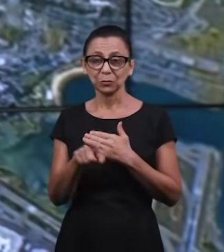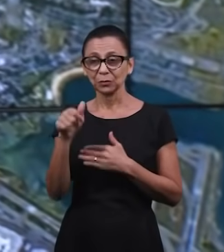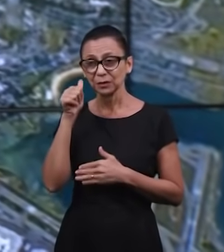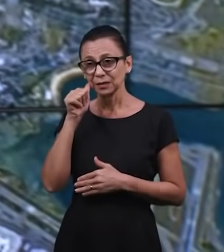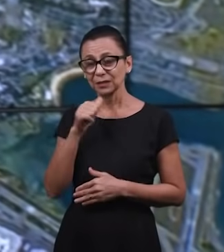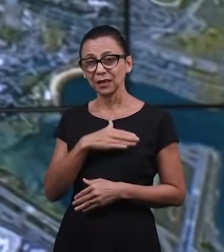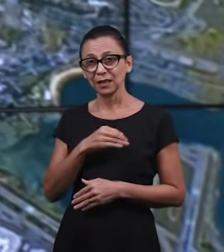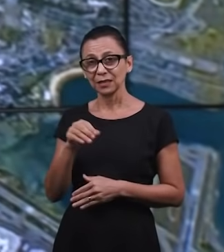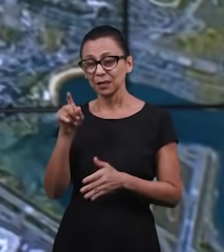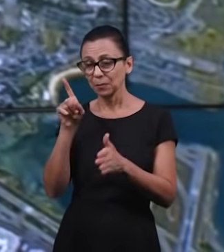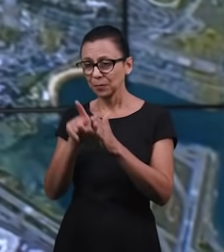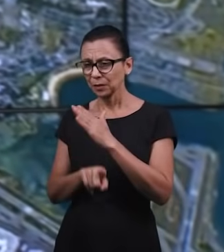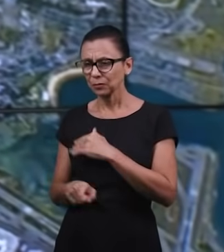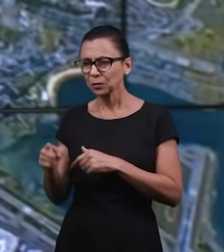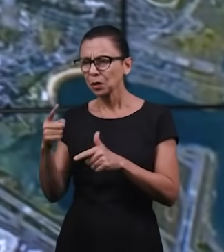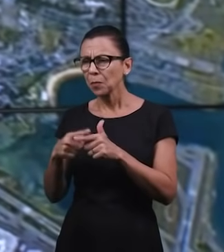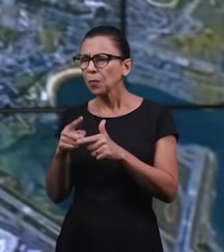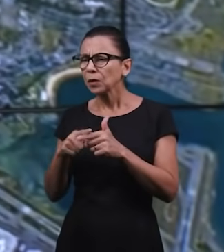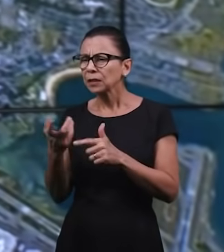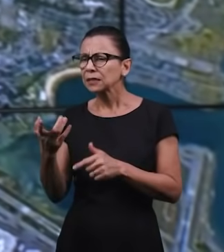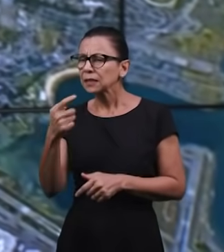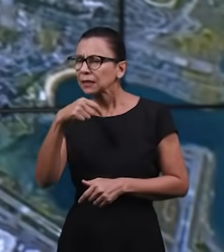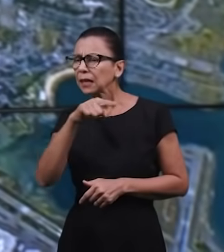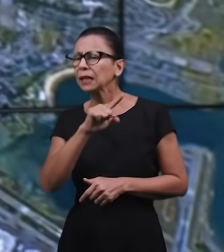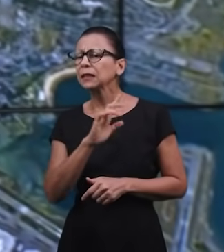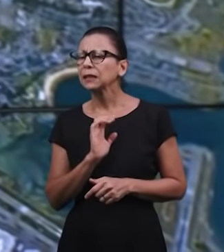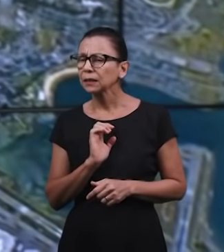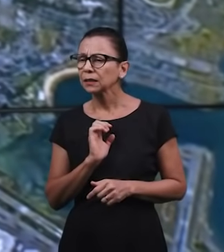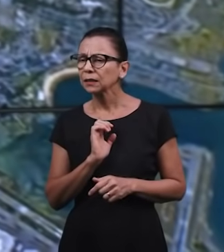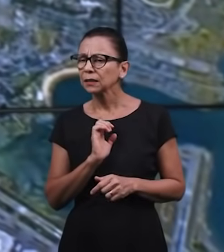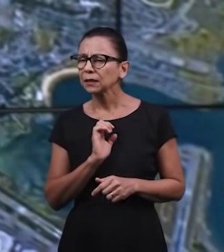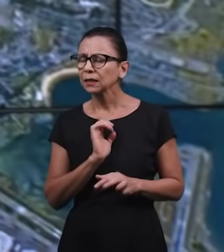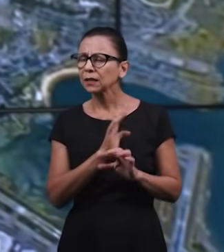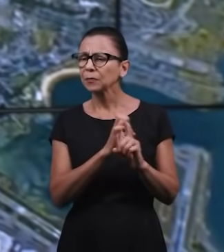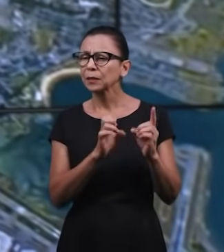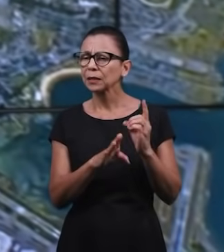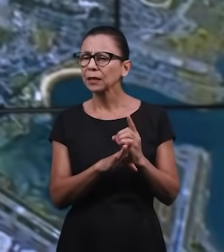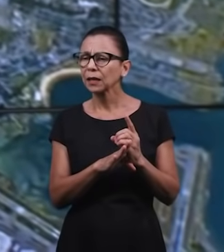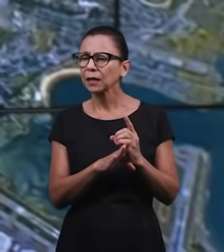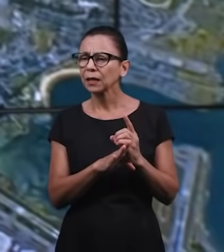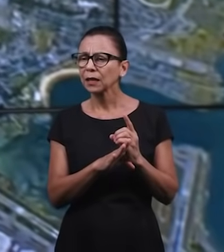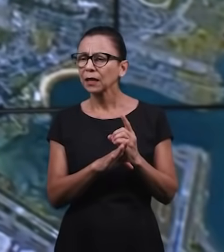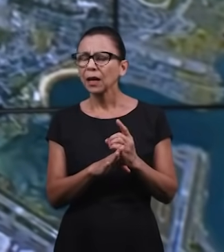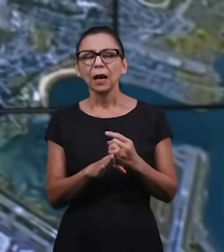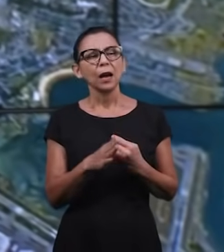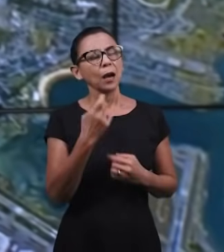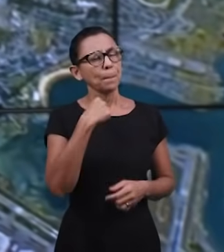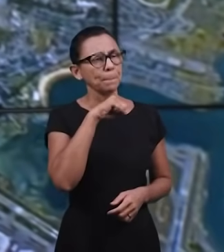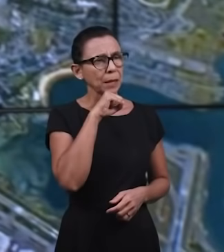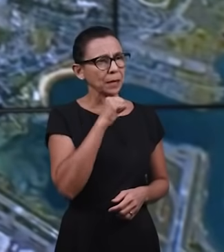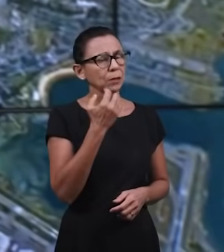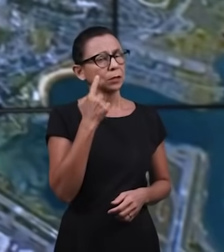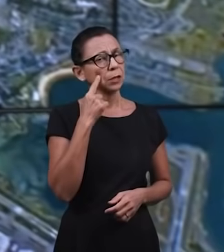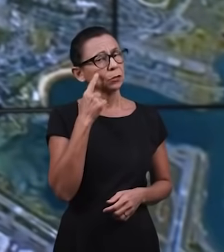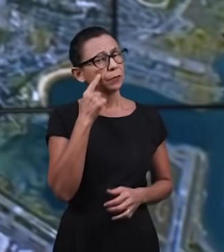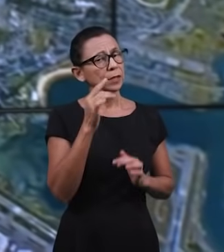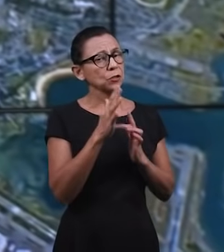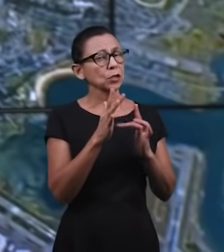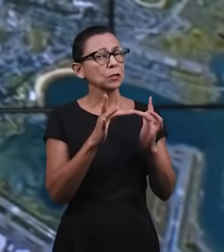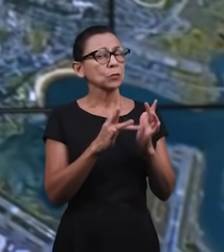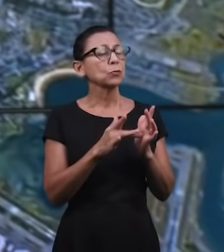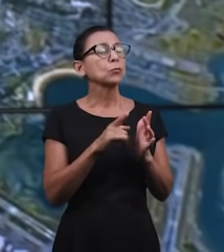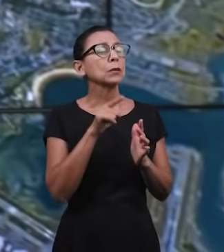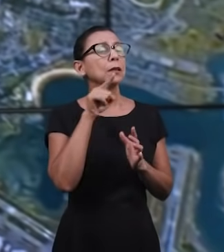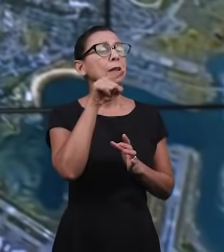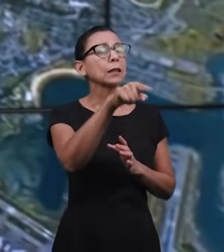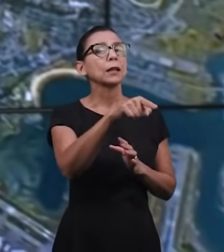por que ela quer ir à escola bíblica dominical. E ela responder: pai, porque eu quero ver Jesus na EBD.